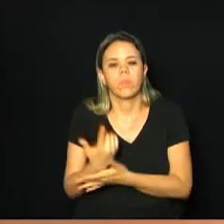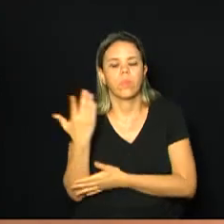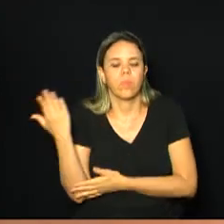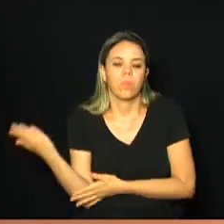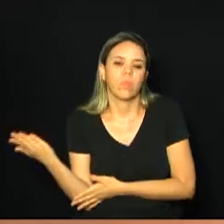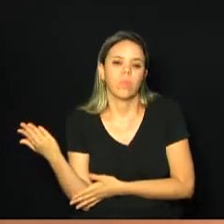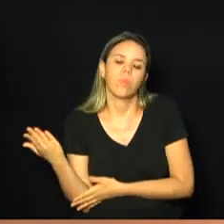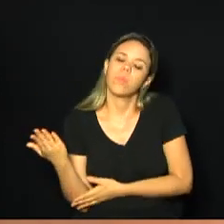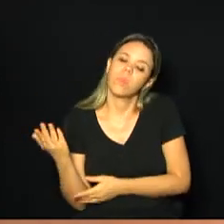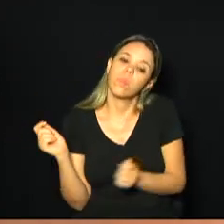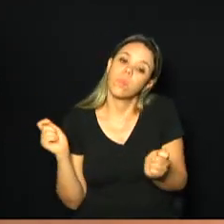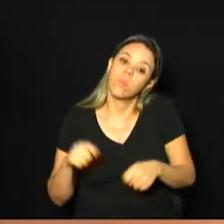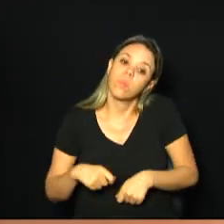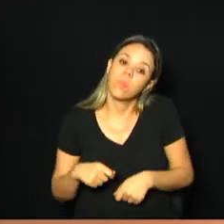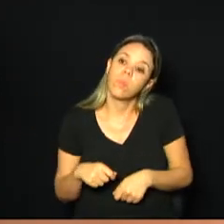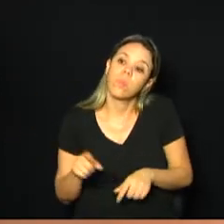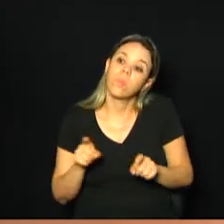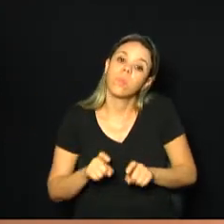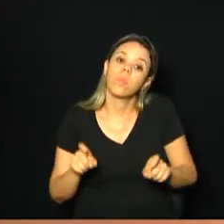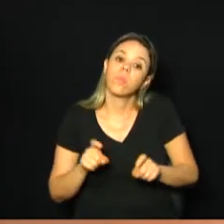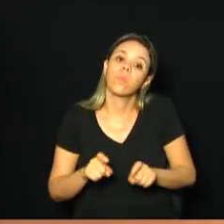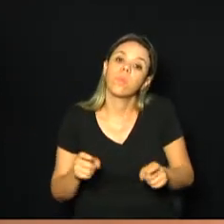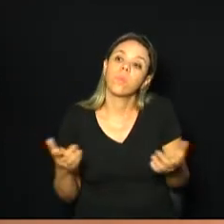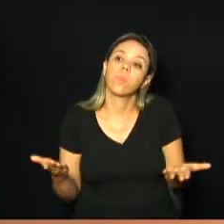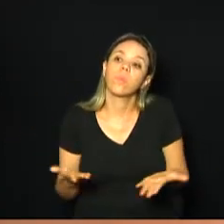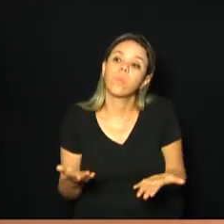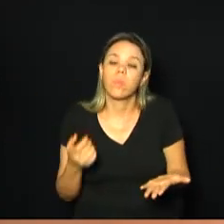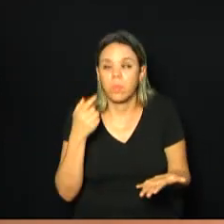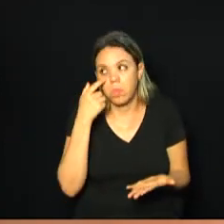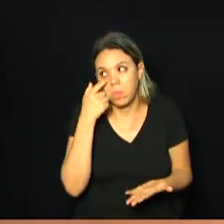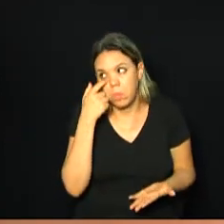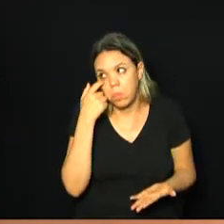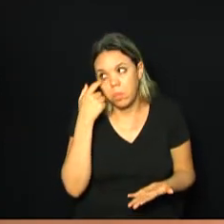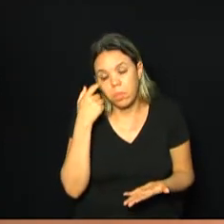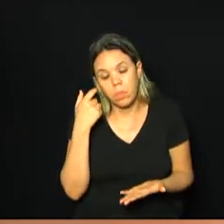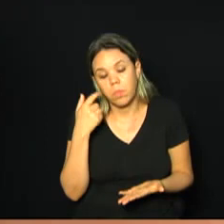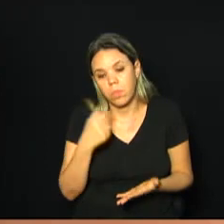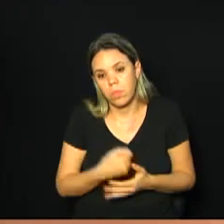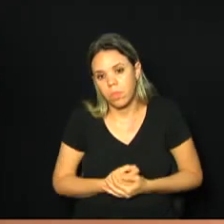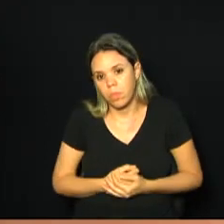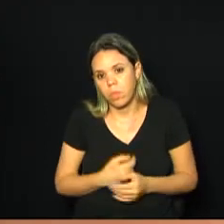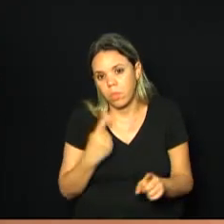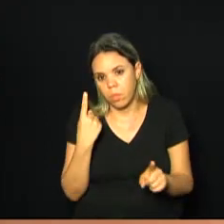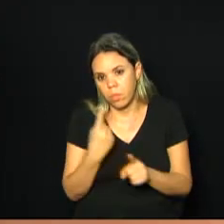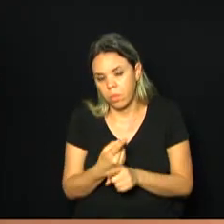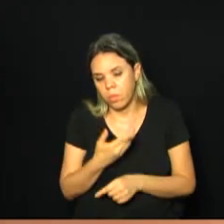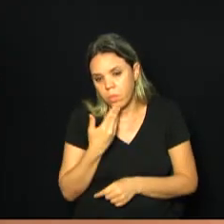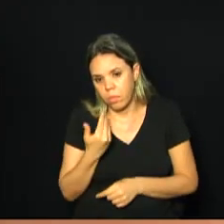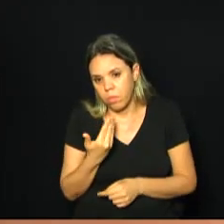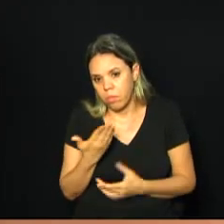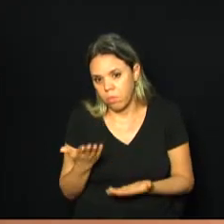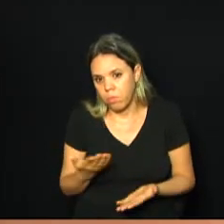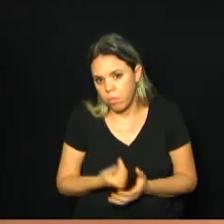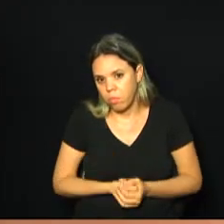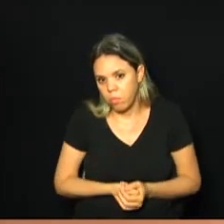desses dados, com outras informações que hoje você acha que encontra com tanta facilidade,